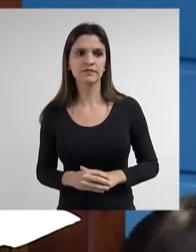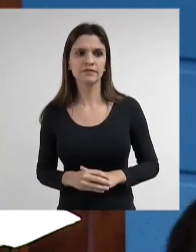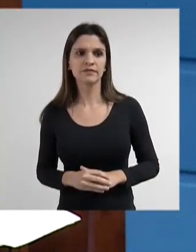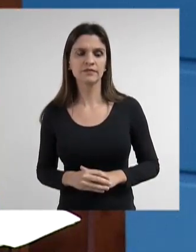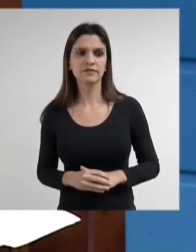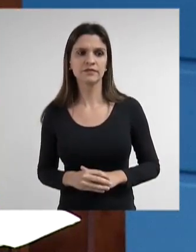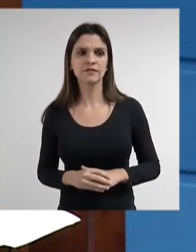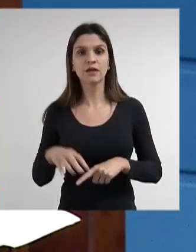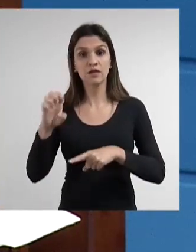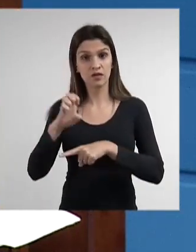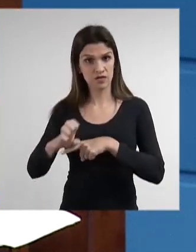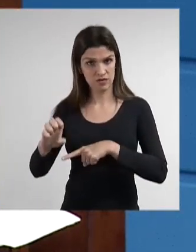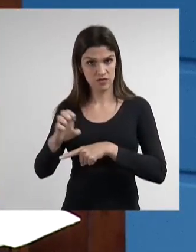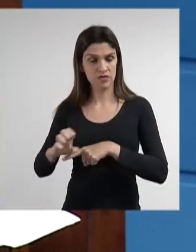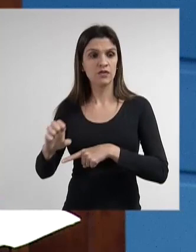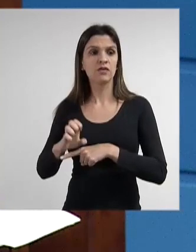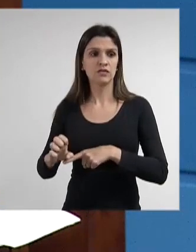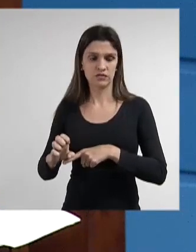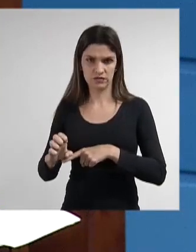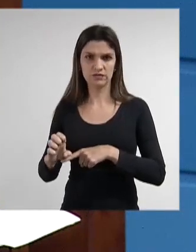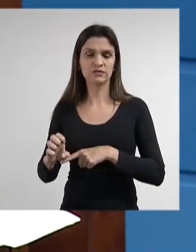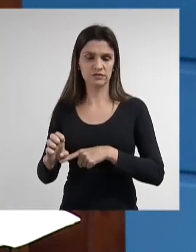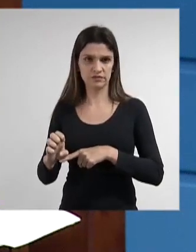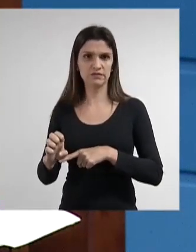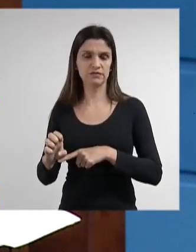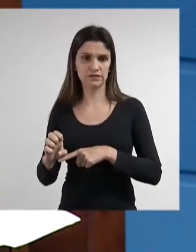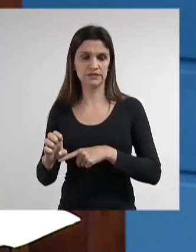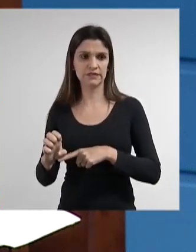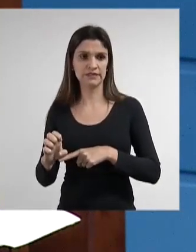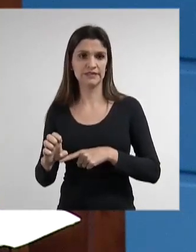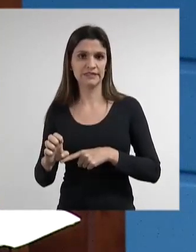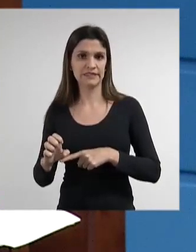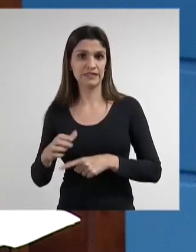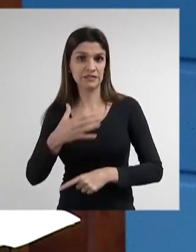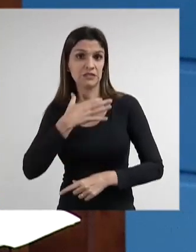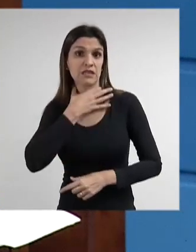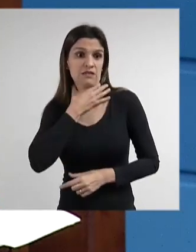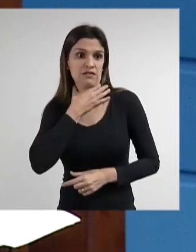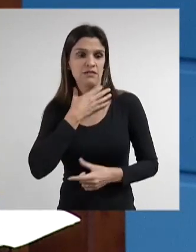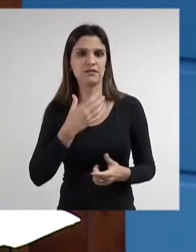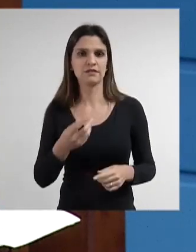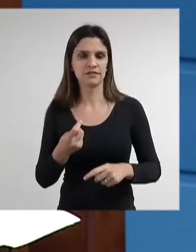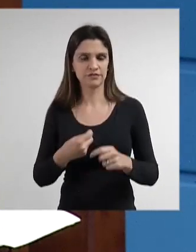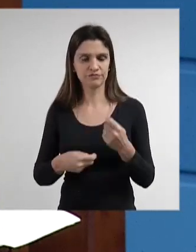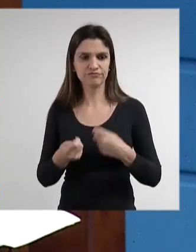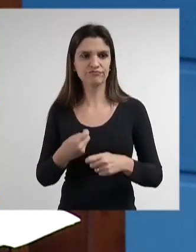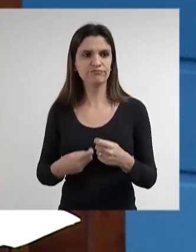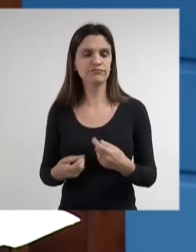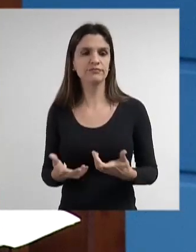que o estado vem atravessando um momento de dificuldades financeiras,